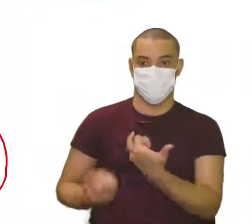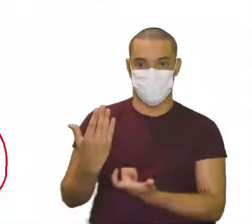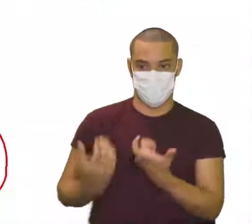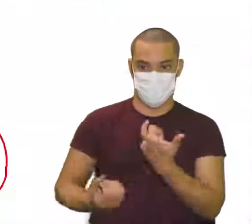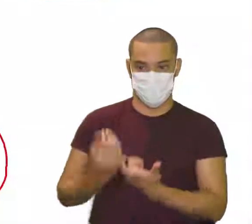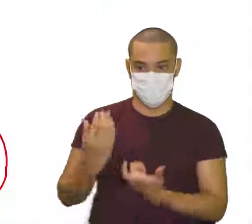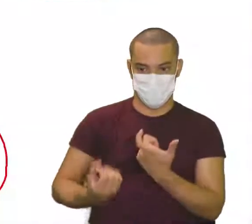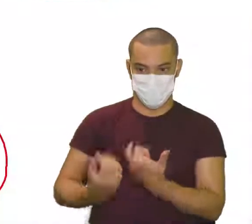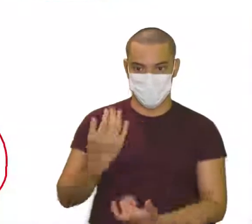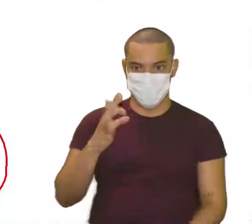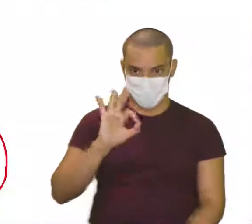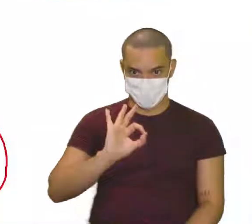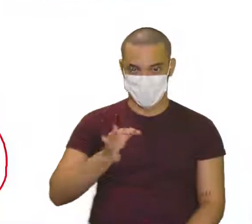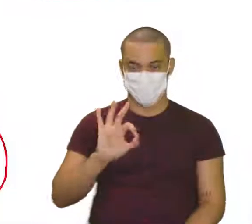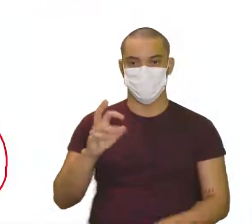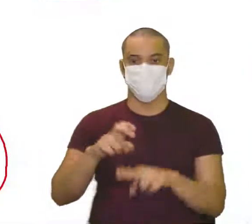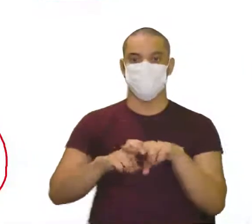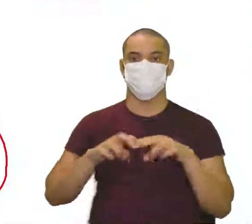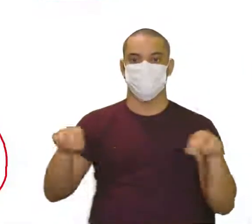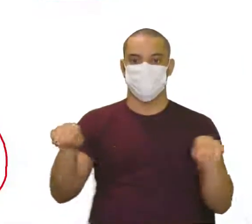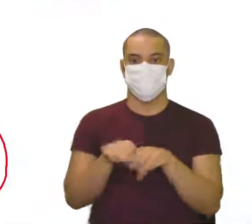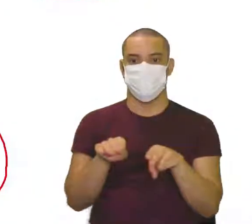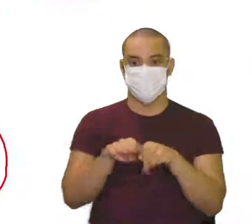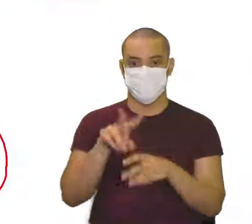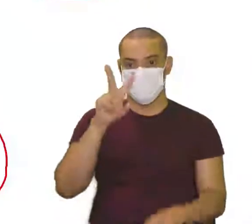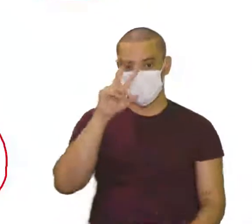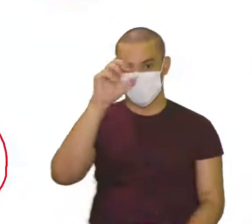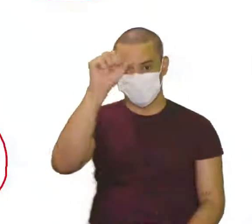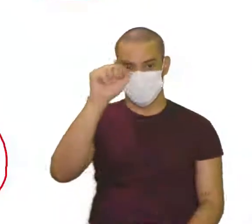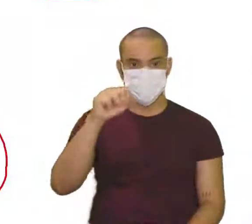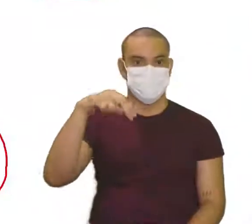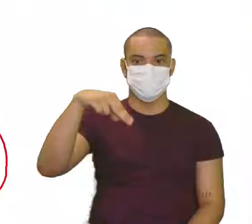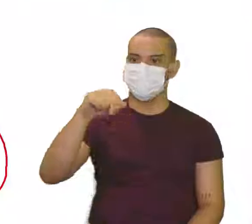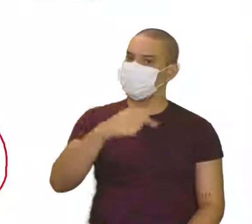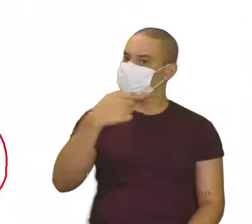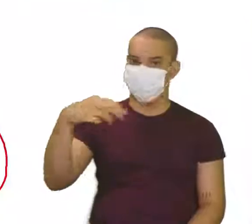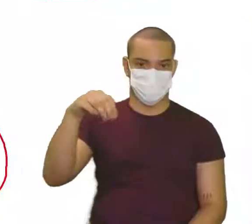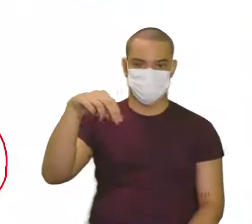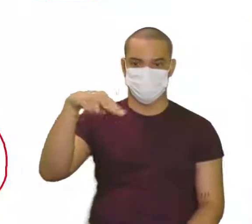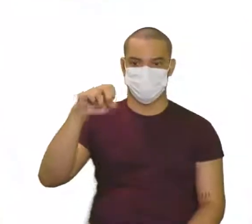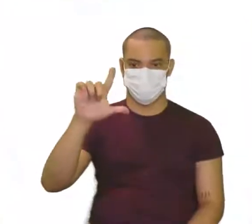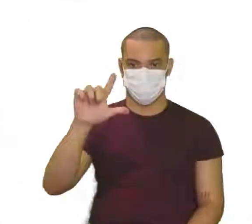ok? Então, a nossa força magnética aqui, pessoal, ela é não nula, fechou?